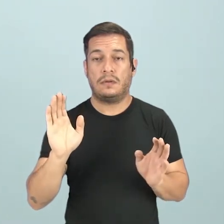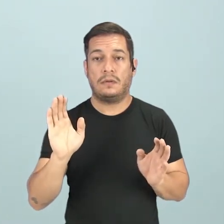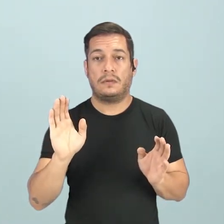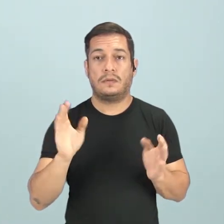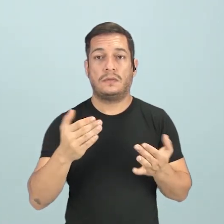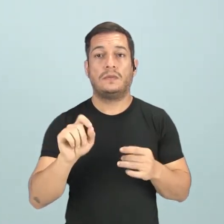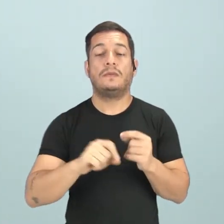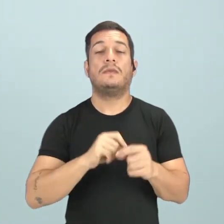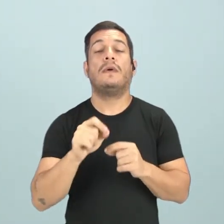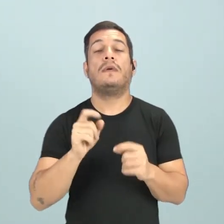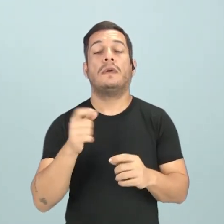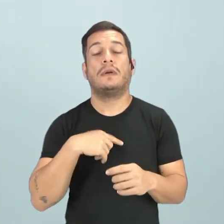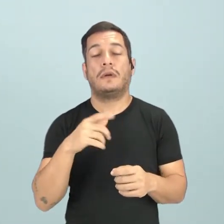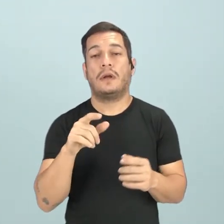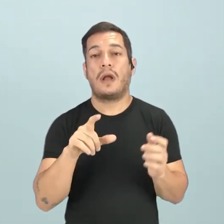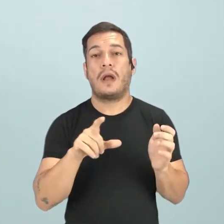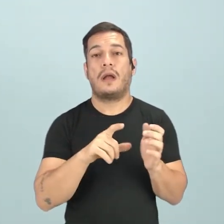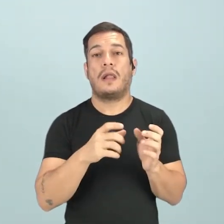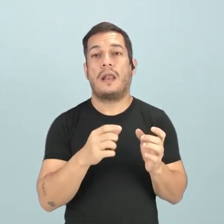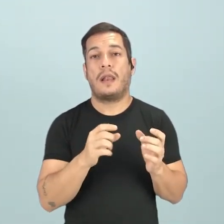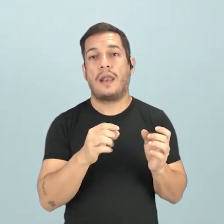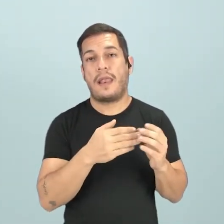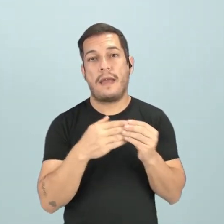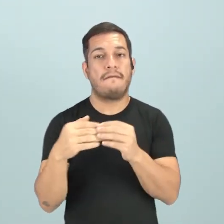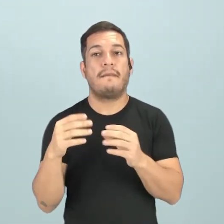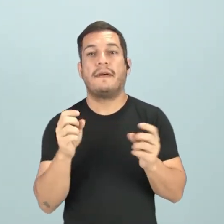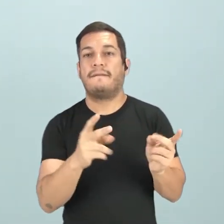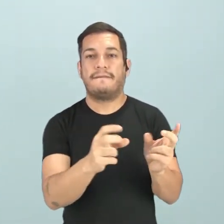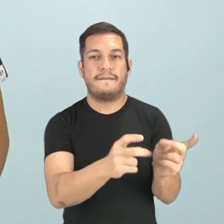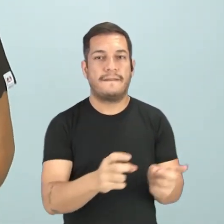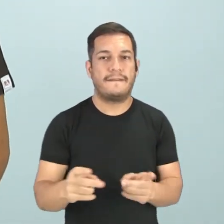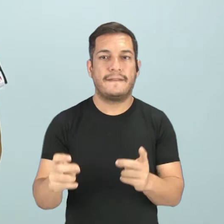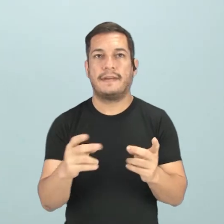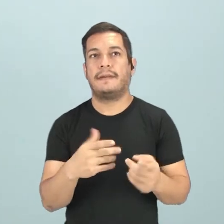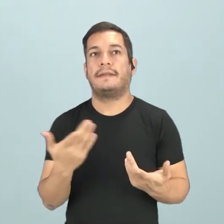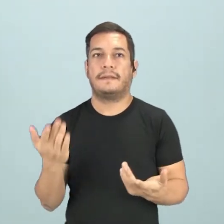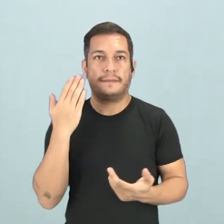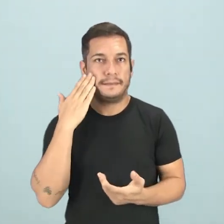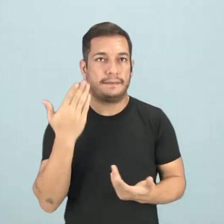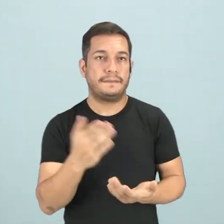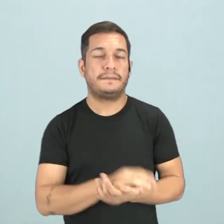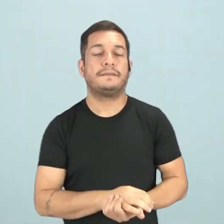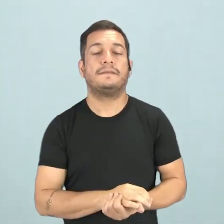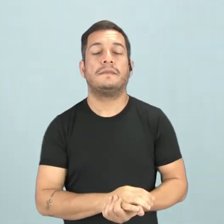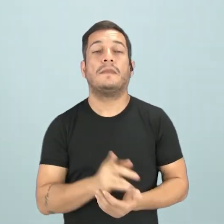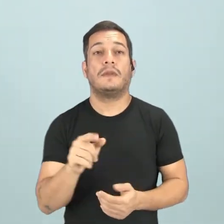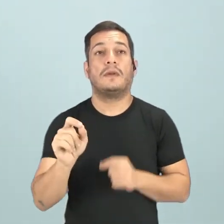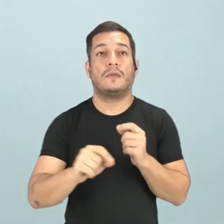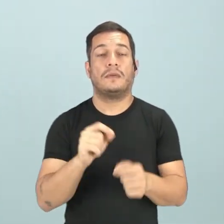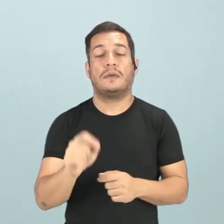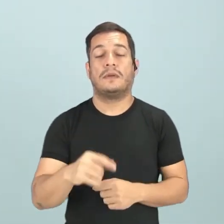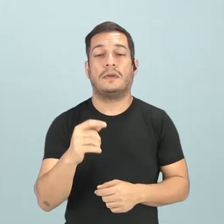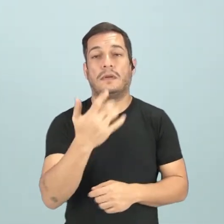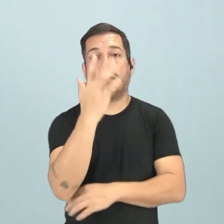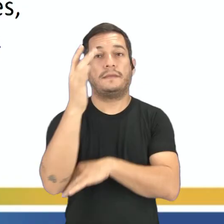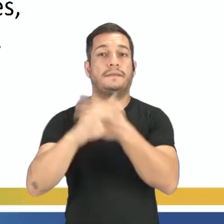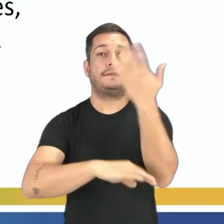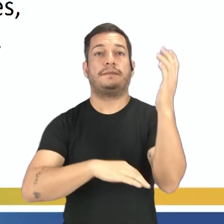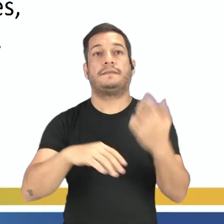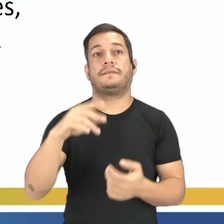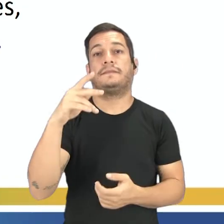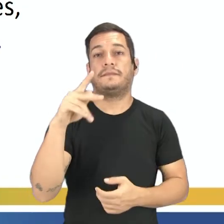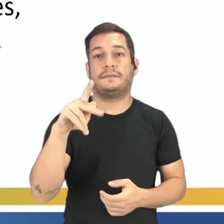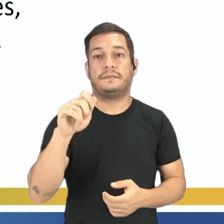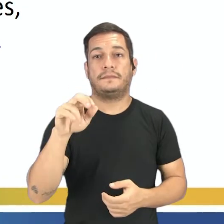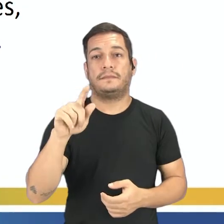mercado consumidor, para levar para venda, né, para comercializar, ok? Já a paisagem urbana, os